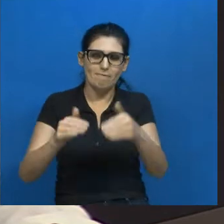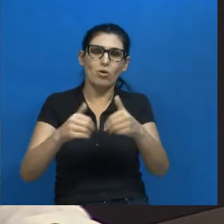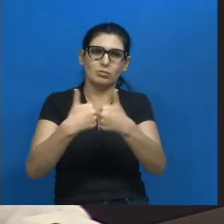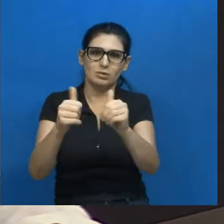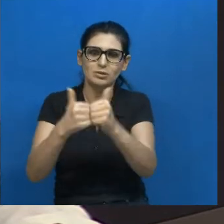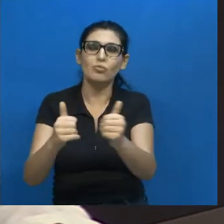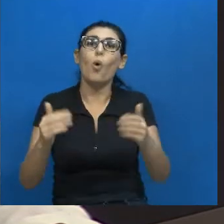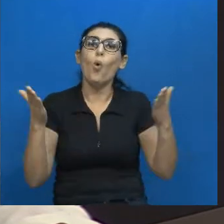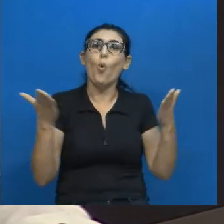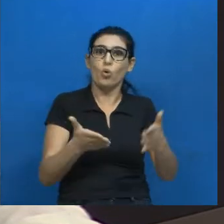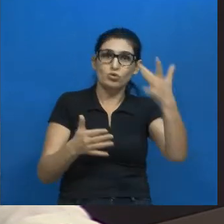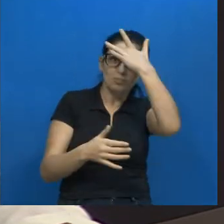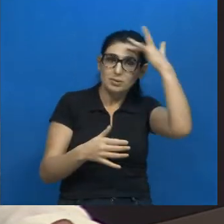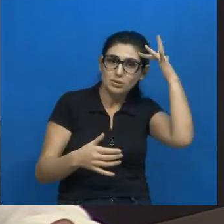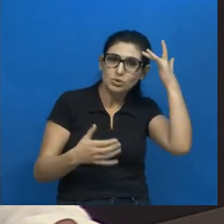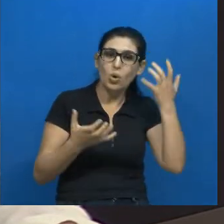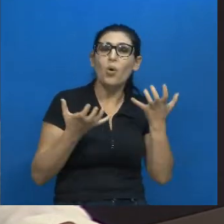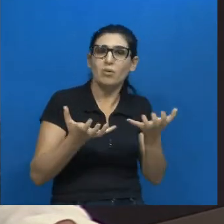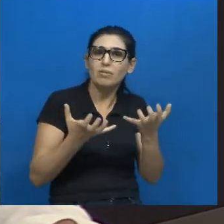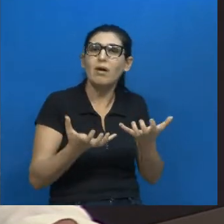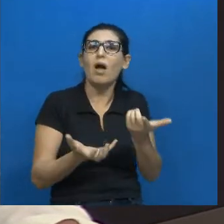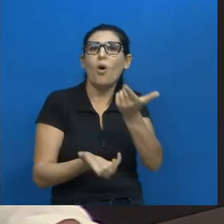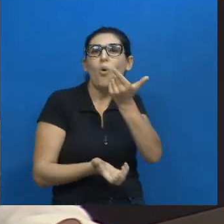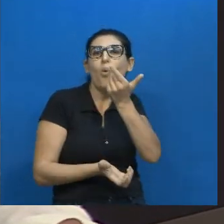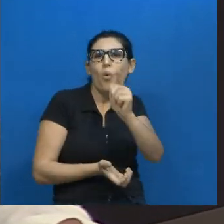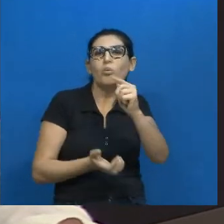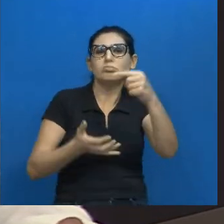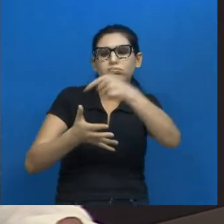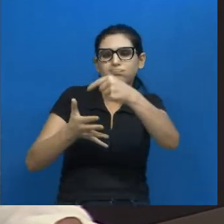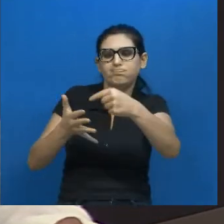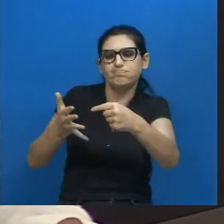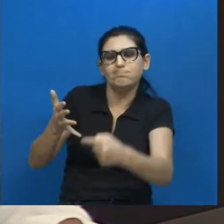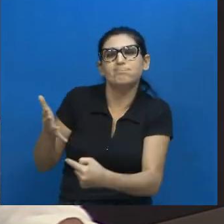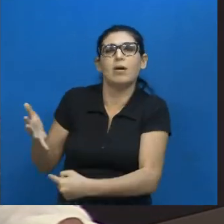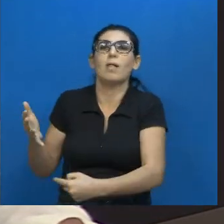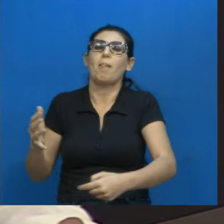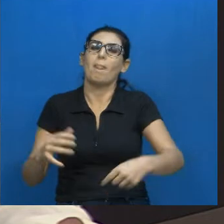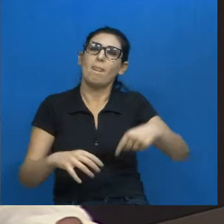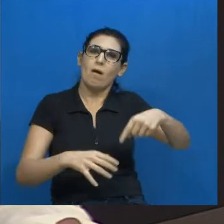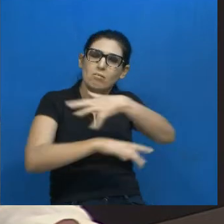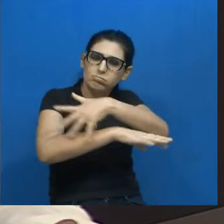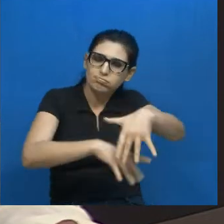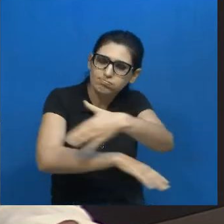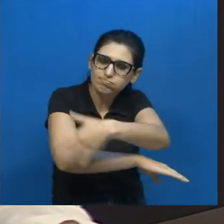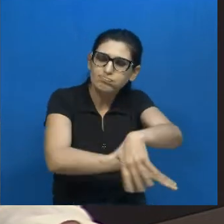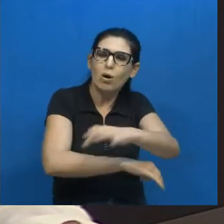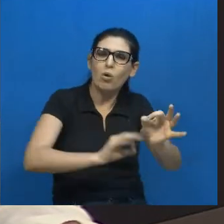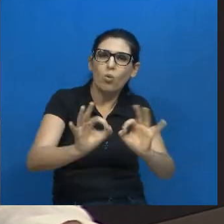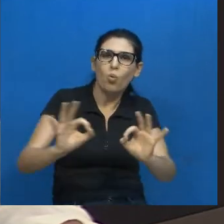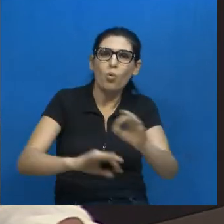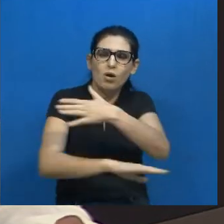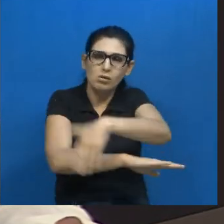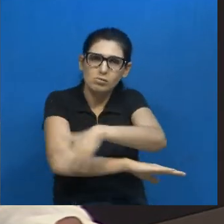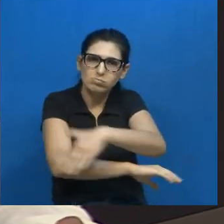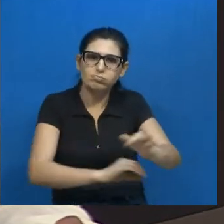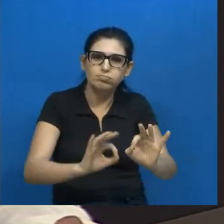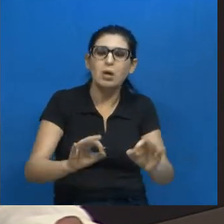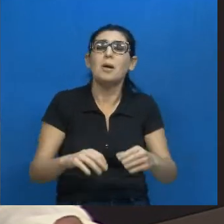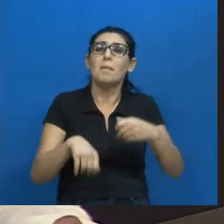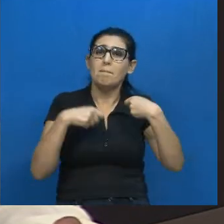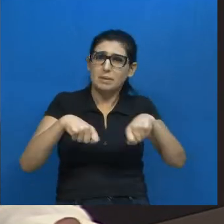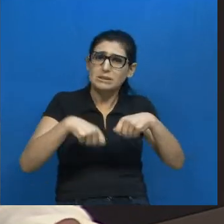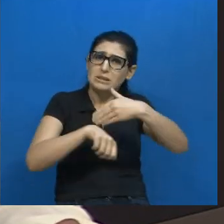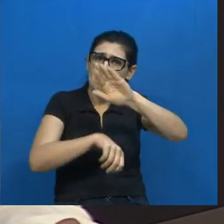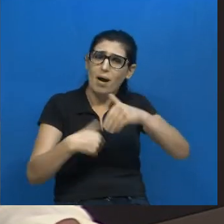é exatamente isso. E a gente tem vários pedidos na mobilidade urbana que façam um estudo em cima de colocar mais carros nas